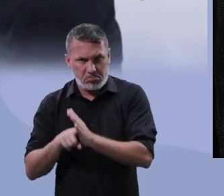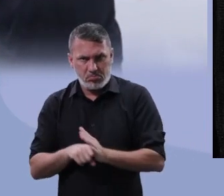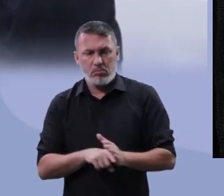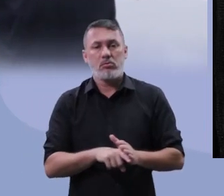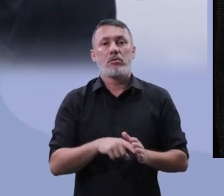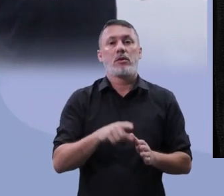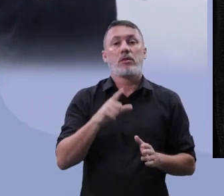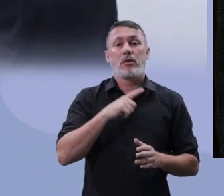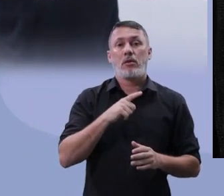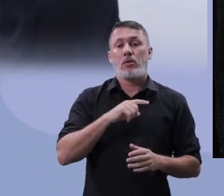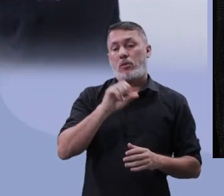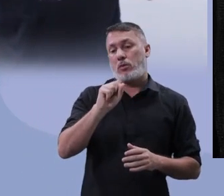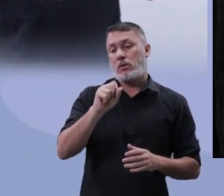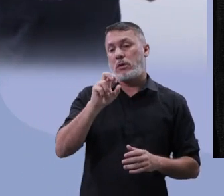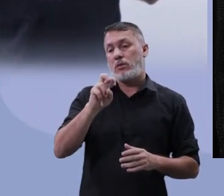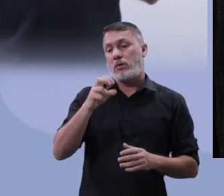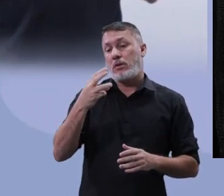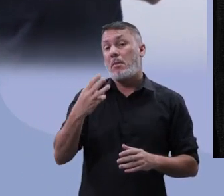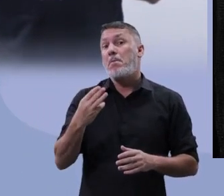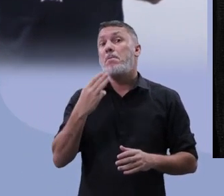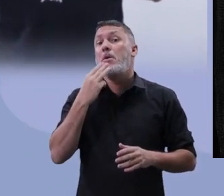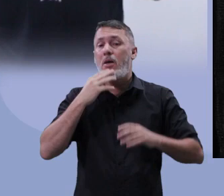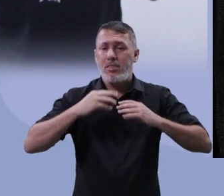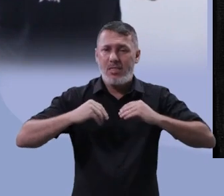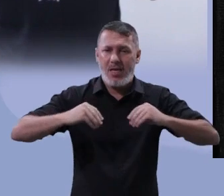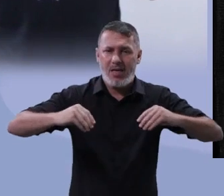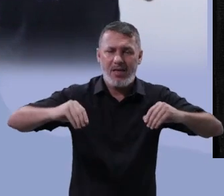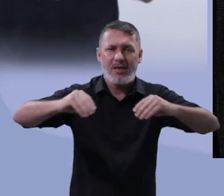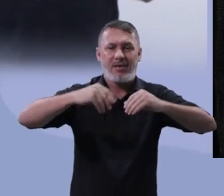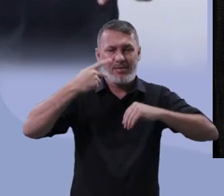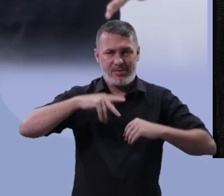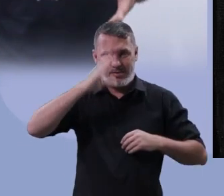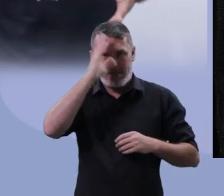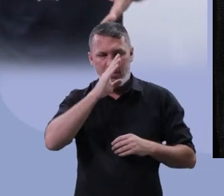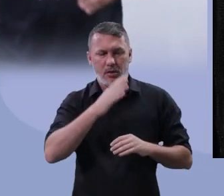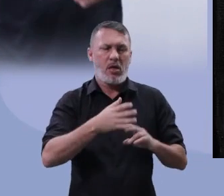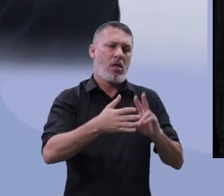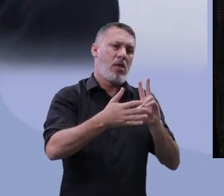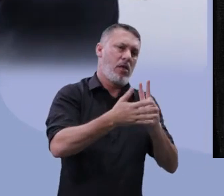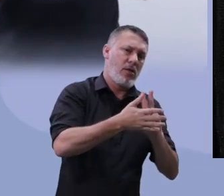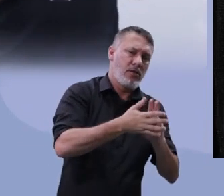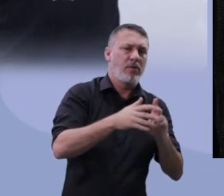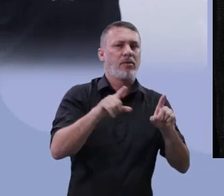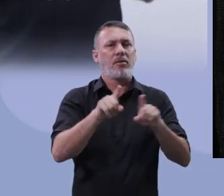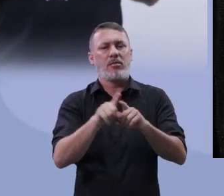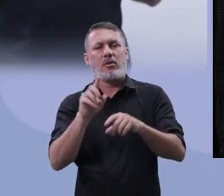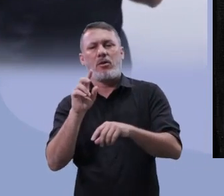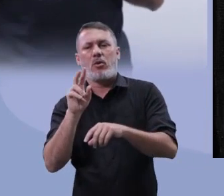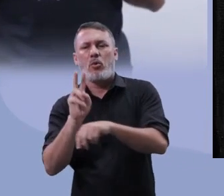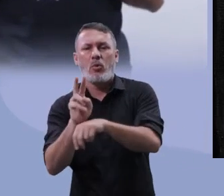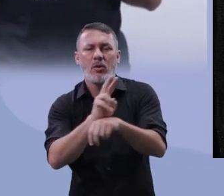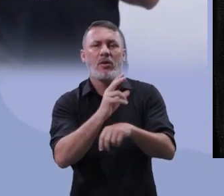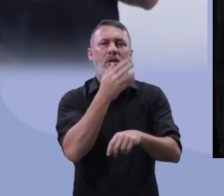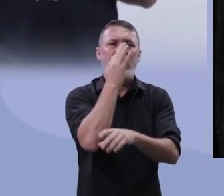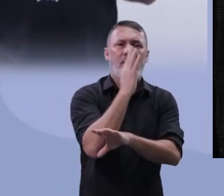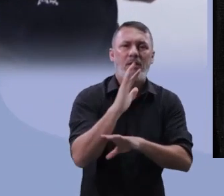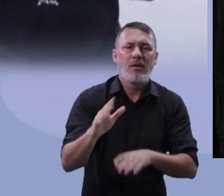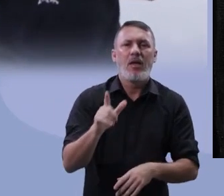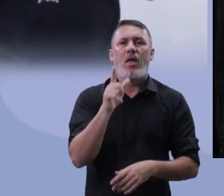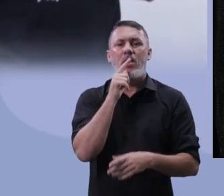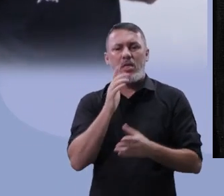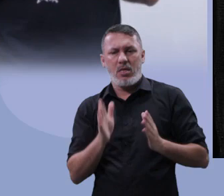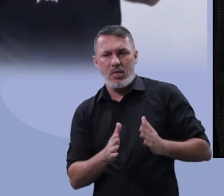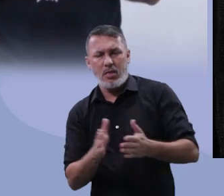dos 853 milhões de hectares do país, as cidades, as reservas indígenas e as áreas de preservação, incluindo